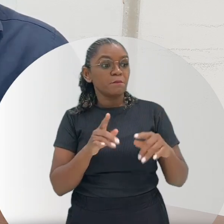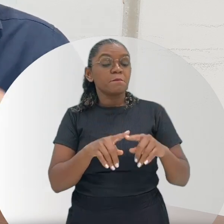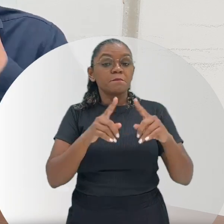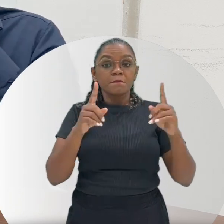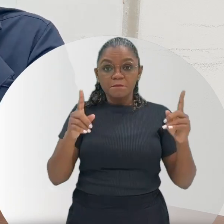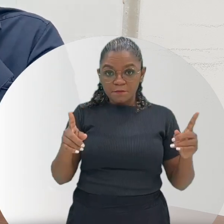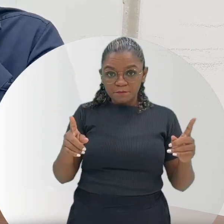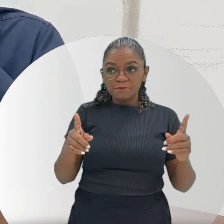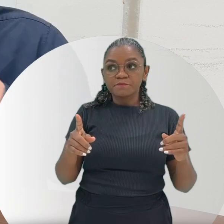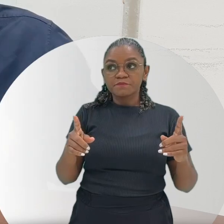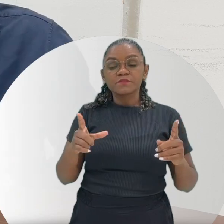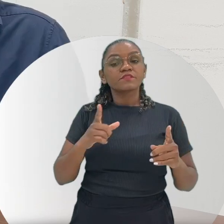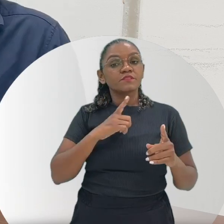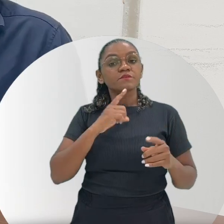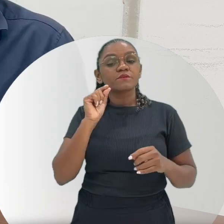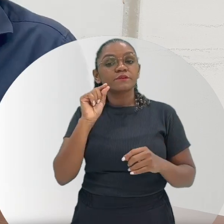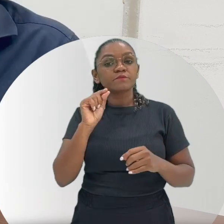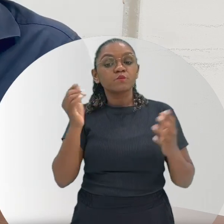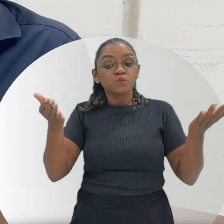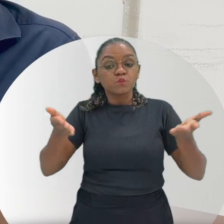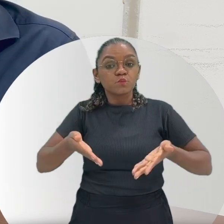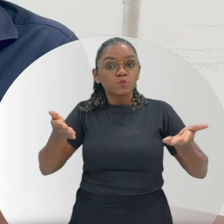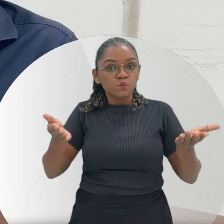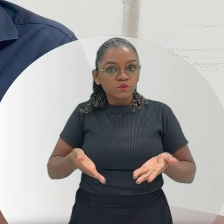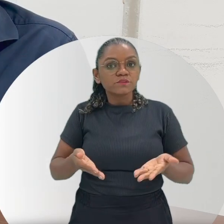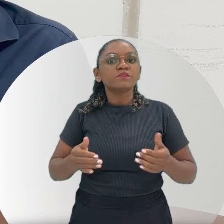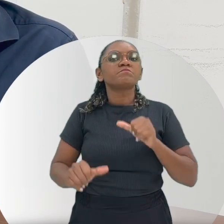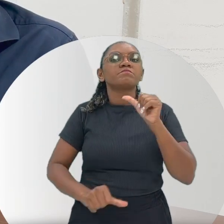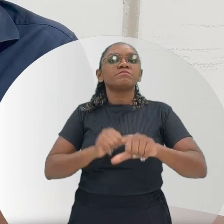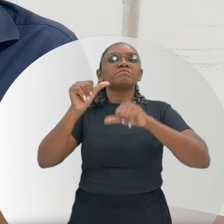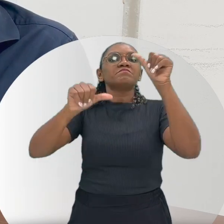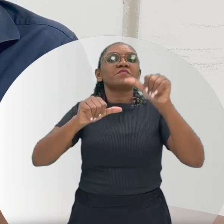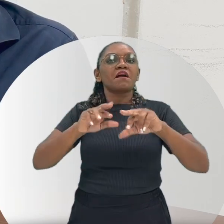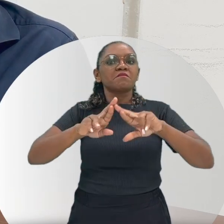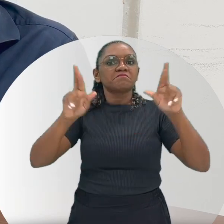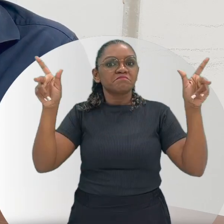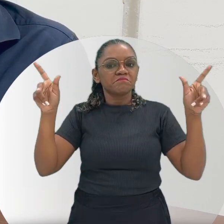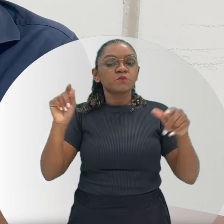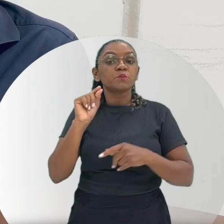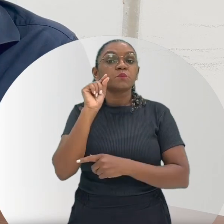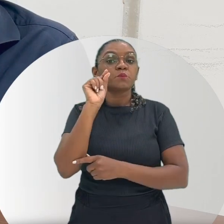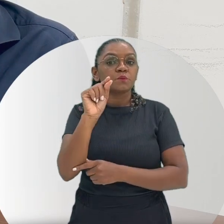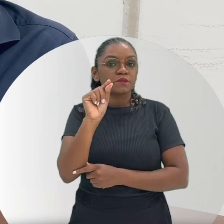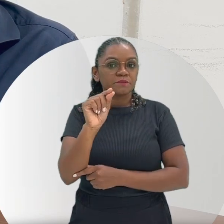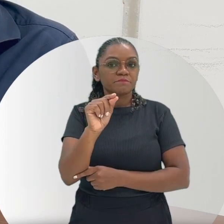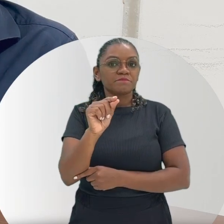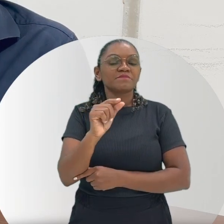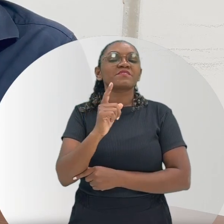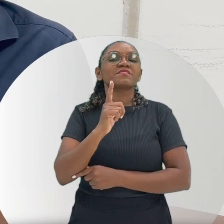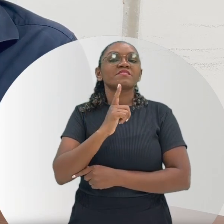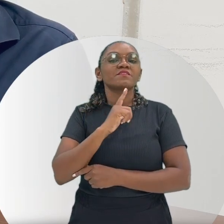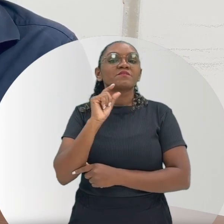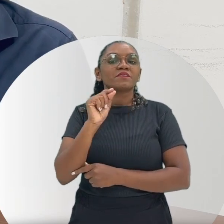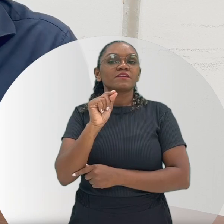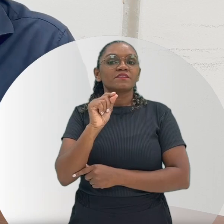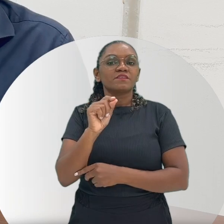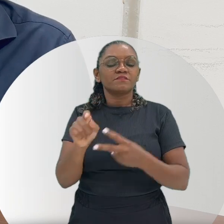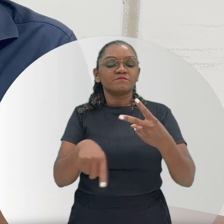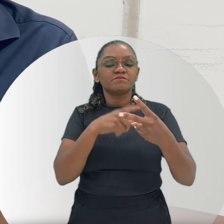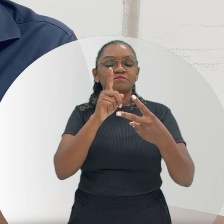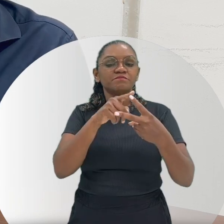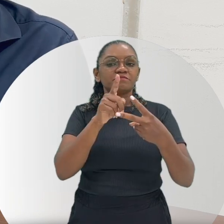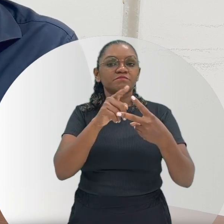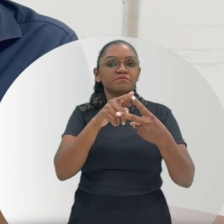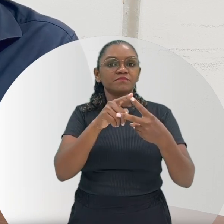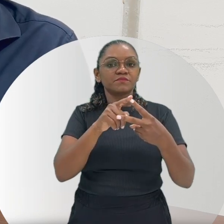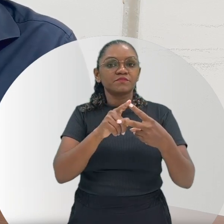atenderam as normas legais. E hoje eu vejo uma mudança de realidade. E essa mudança de realidade é em decorrência de dois aspectos. Um,